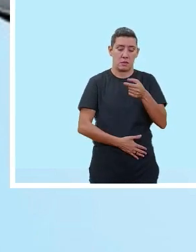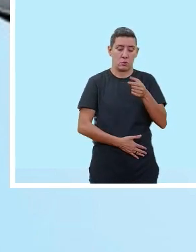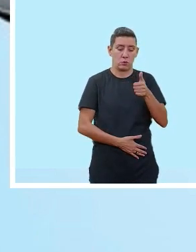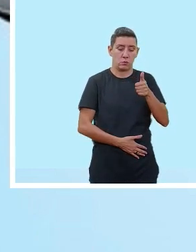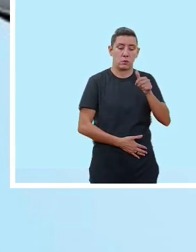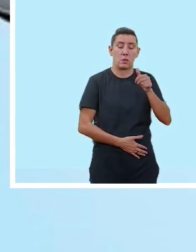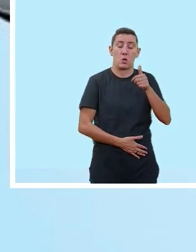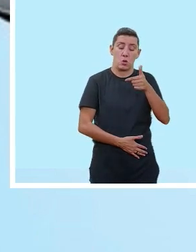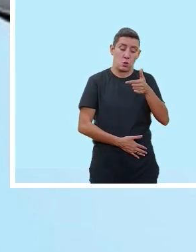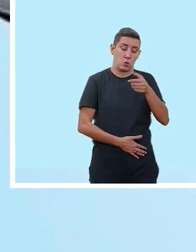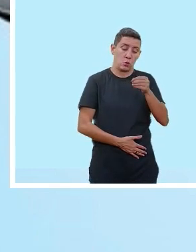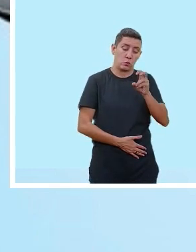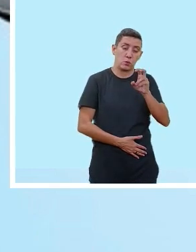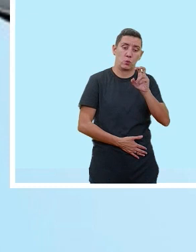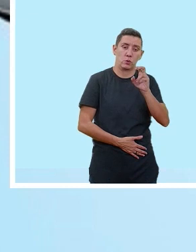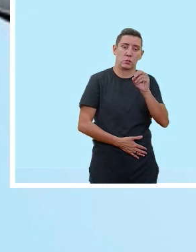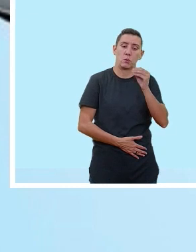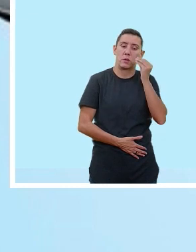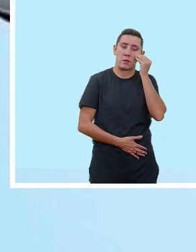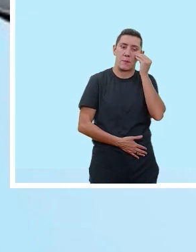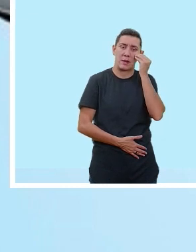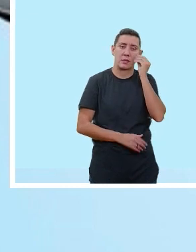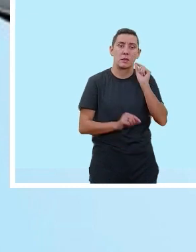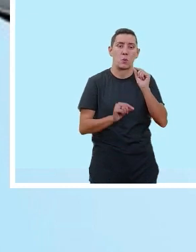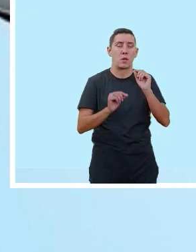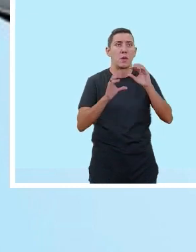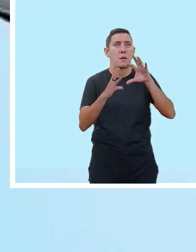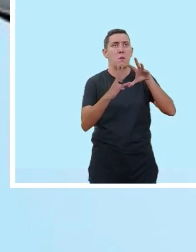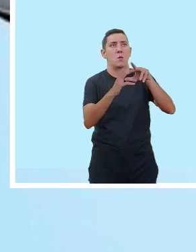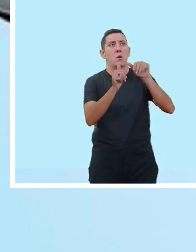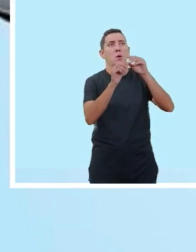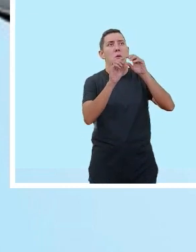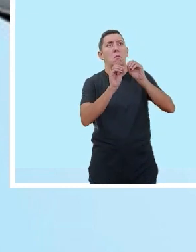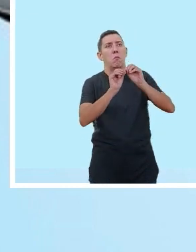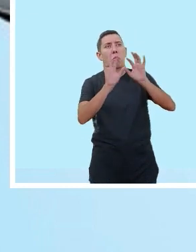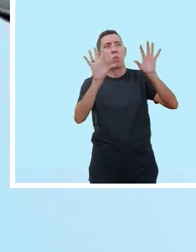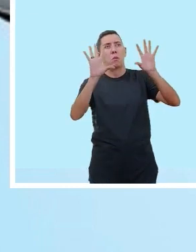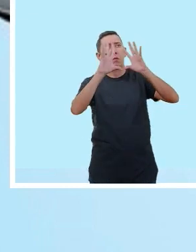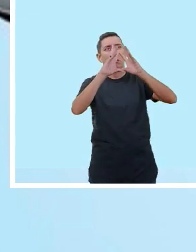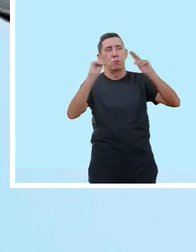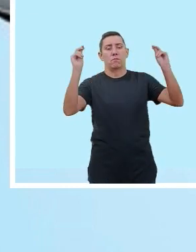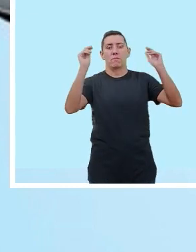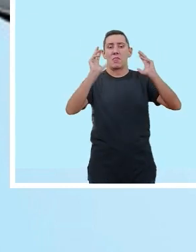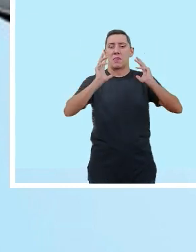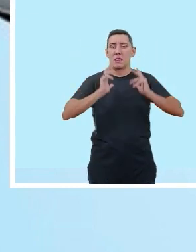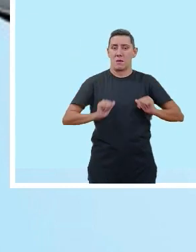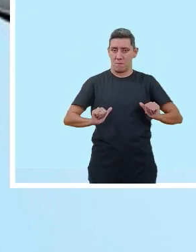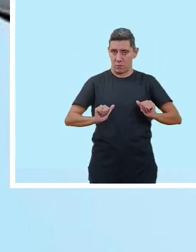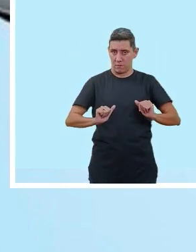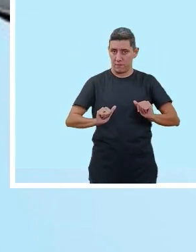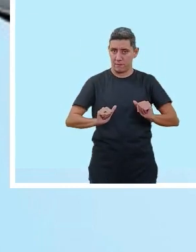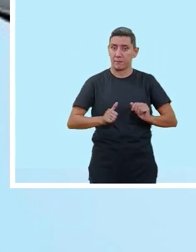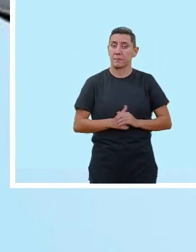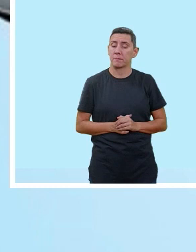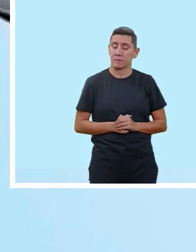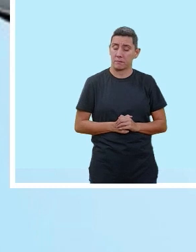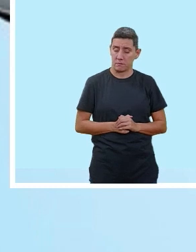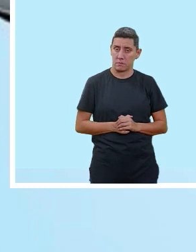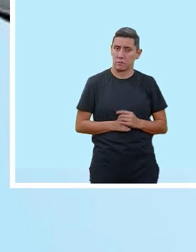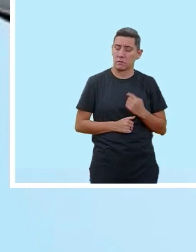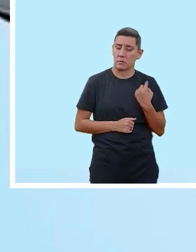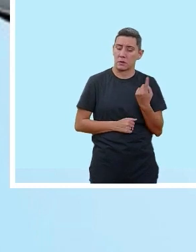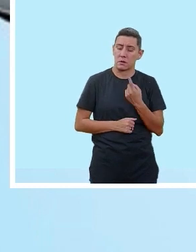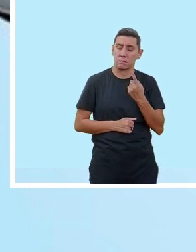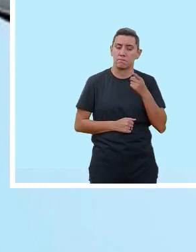atingir a neutralidade de carbono, né? Então, é super importante a gente notar isso. E por que